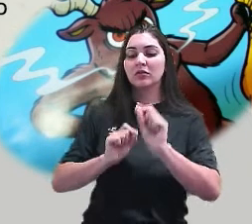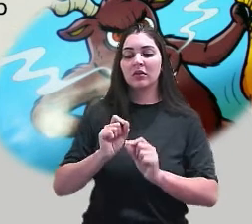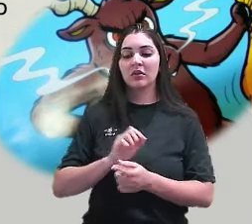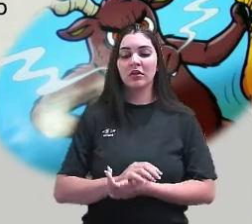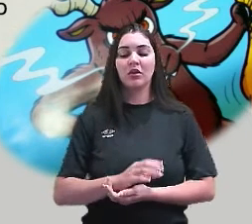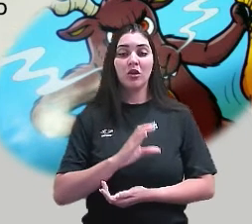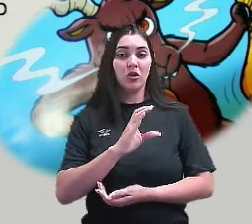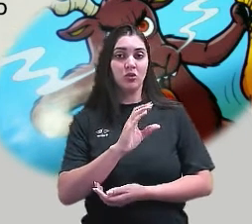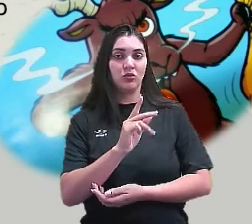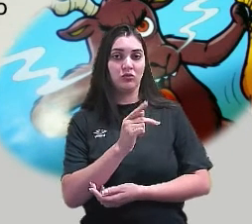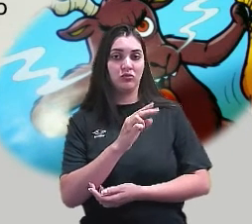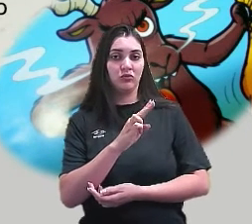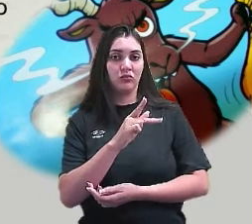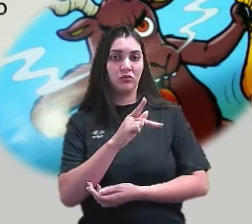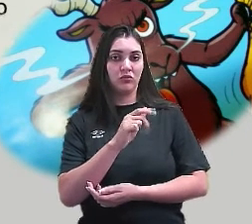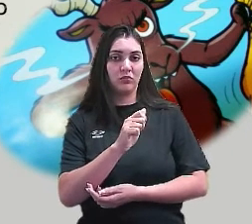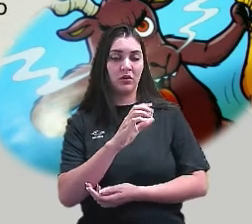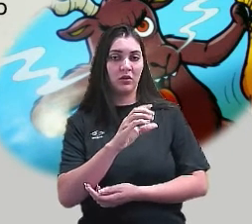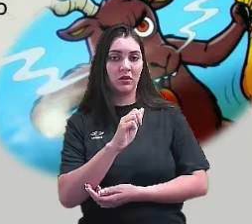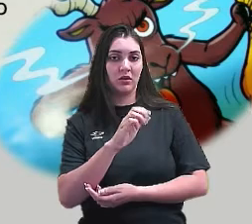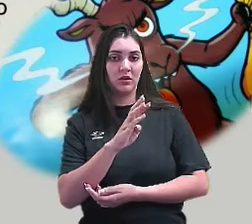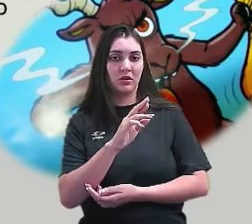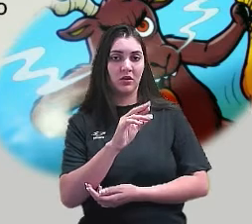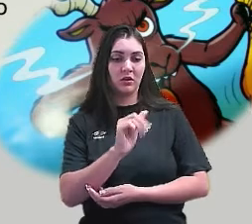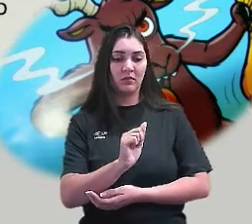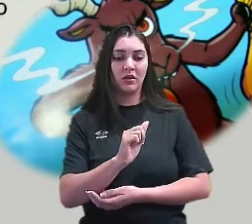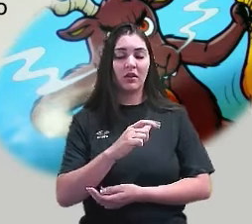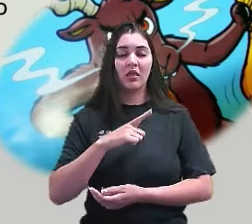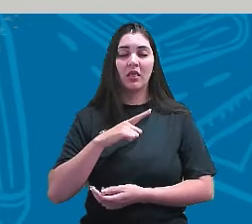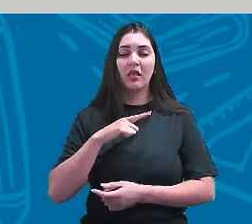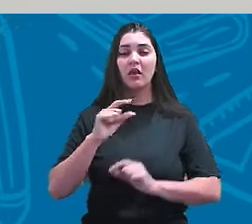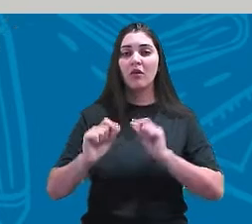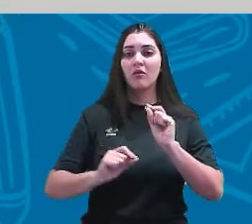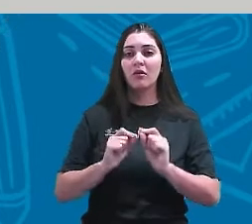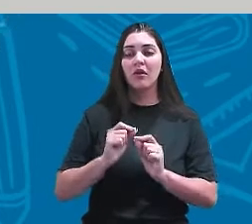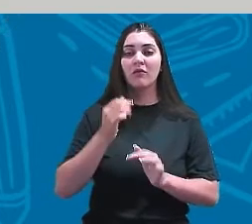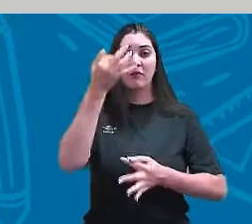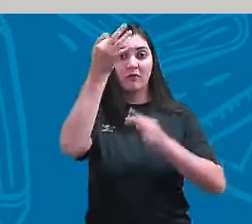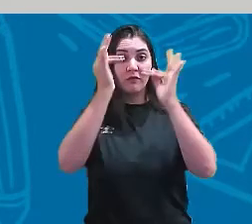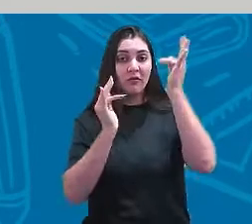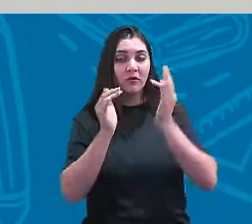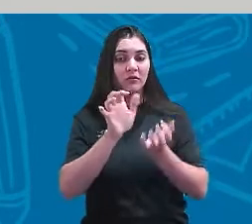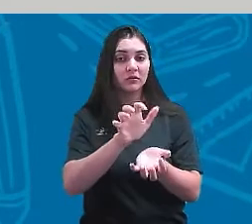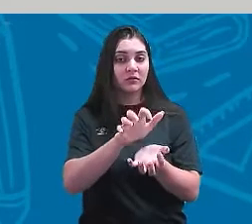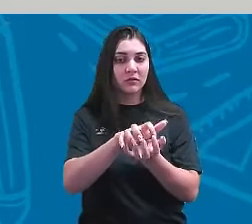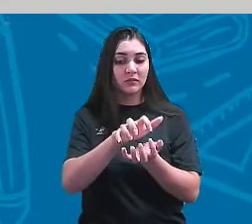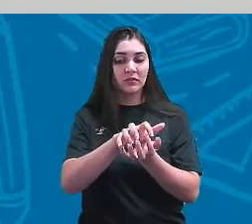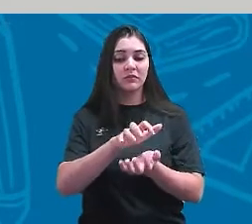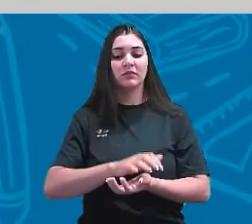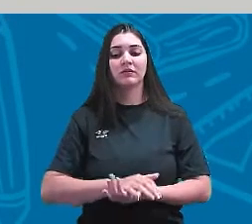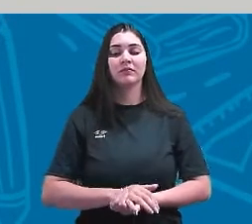chupacabra. Sim, ele é geralmente o personagem do nosso folclore pernambucano.